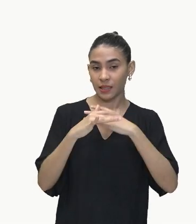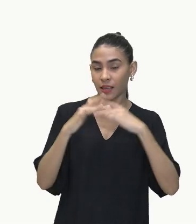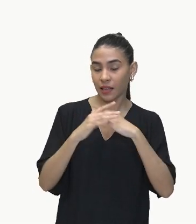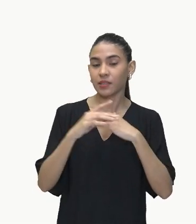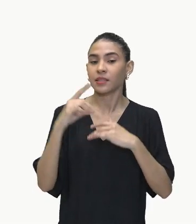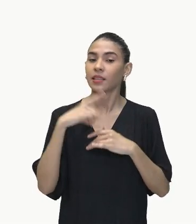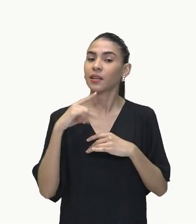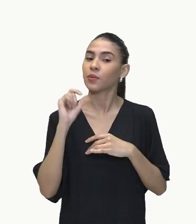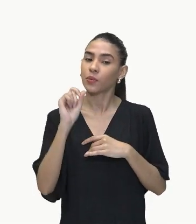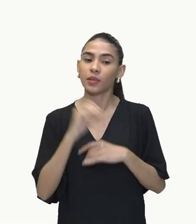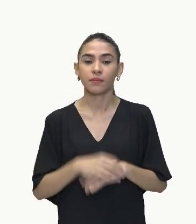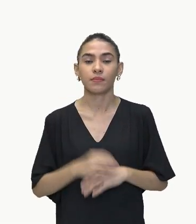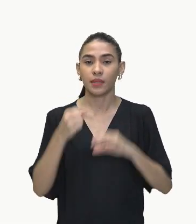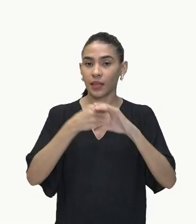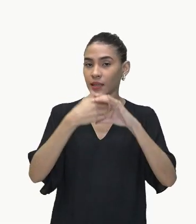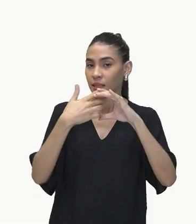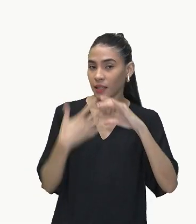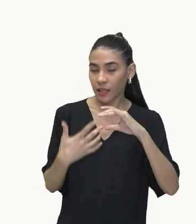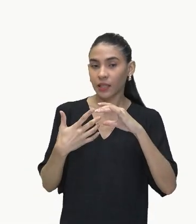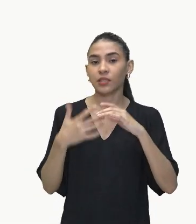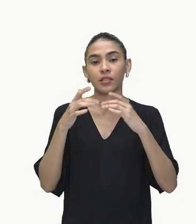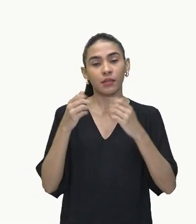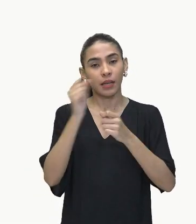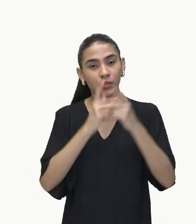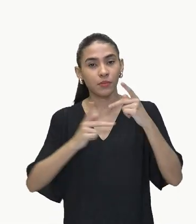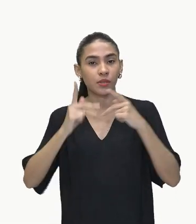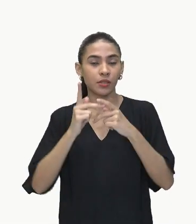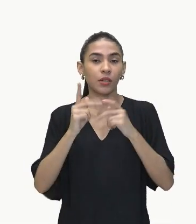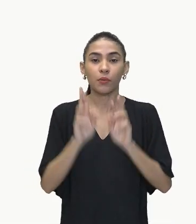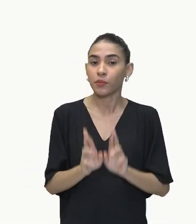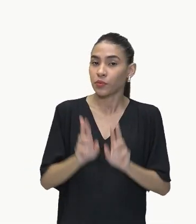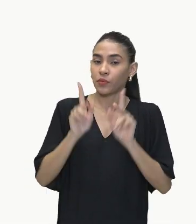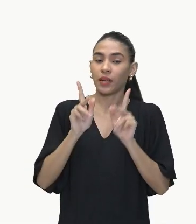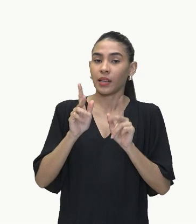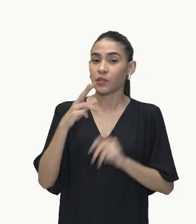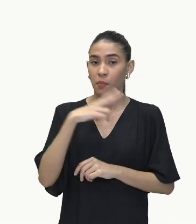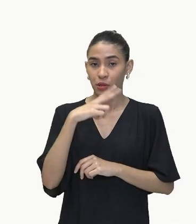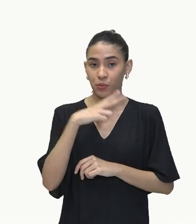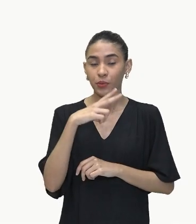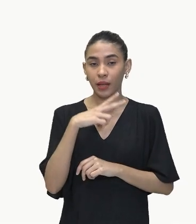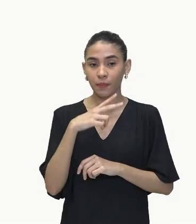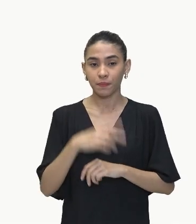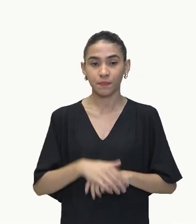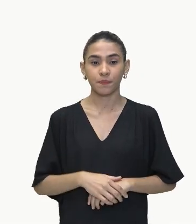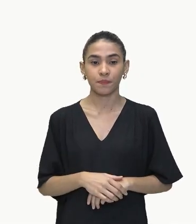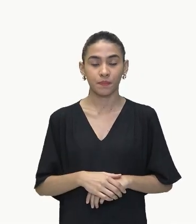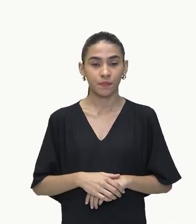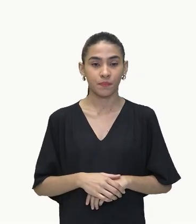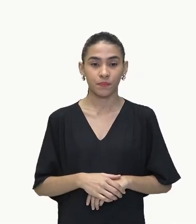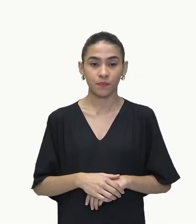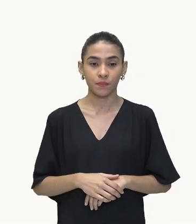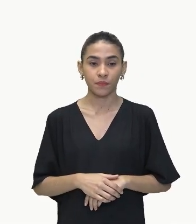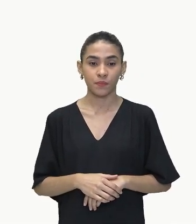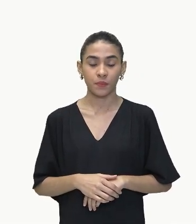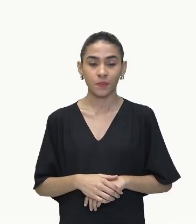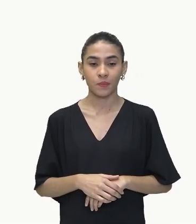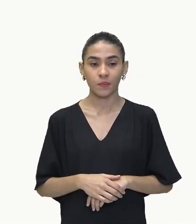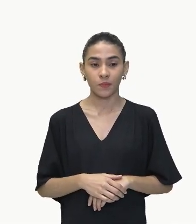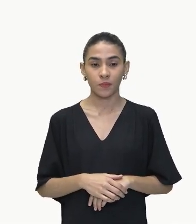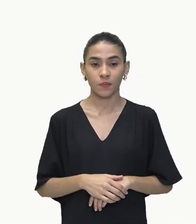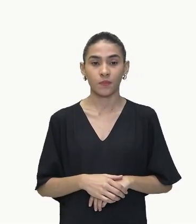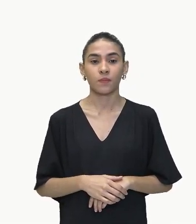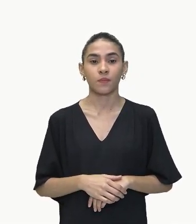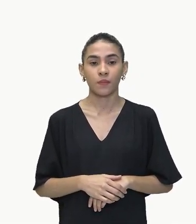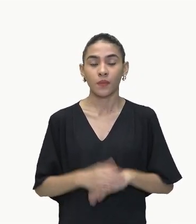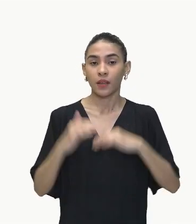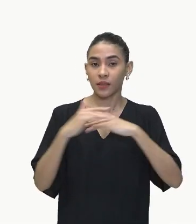tendo a sua administração, cada uma continua tendo a sua autonomia. As